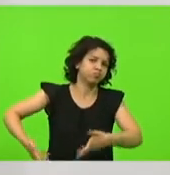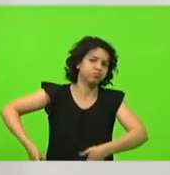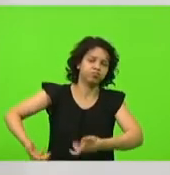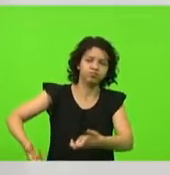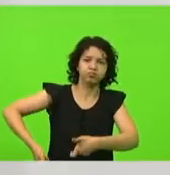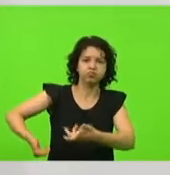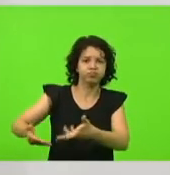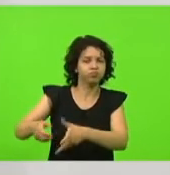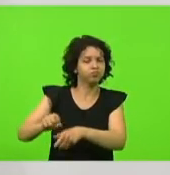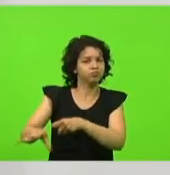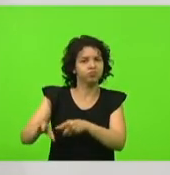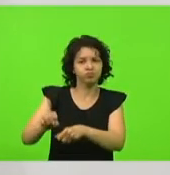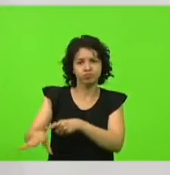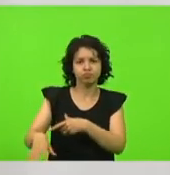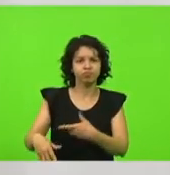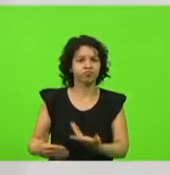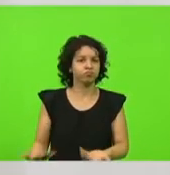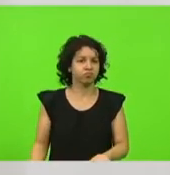do Poço.